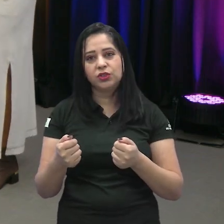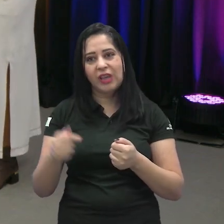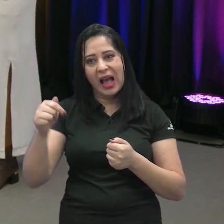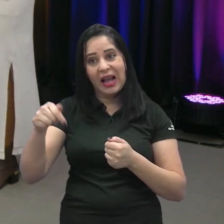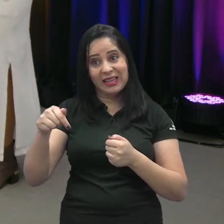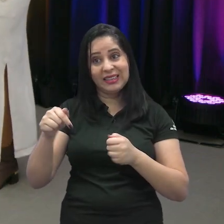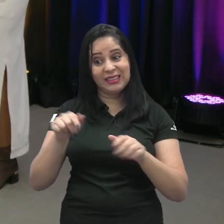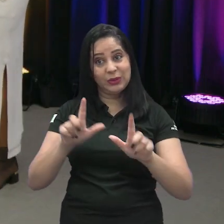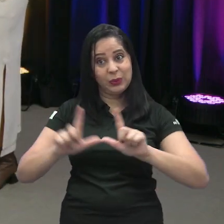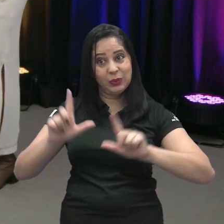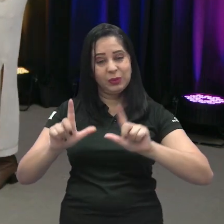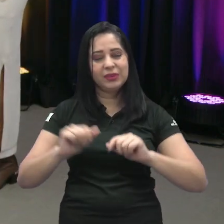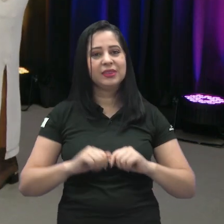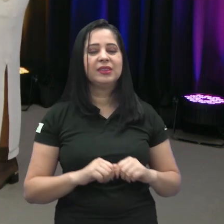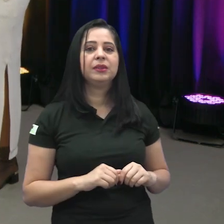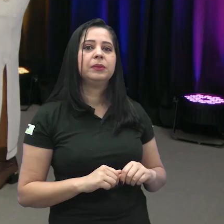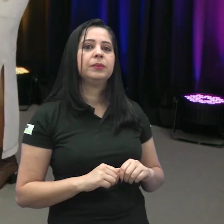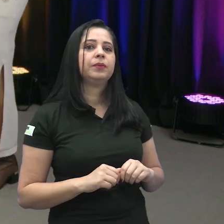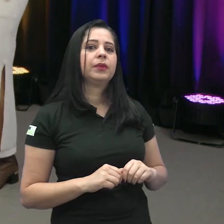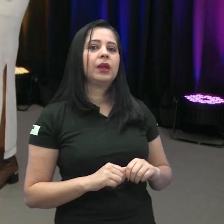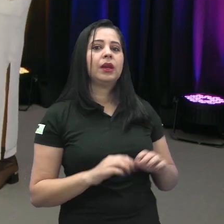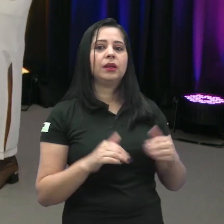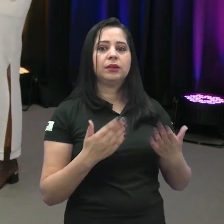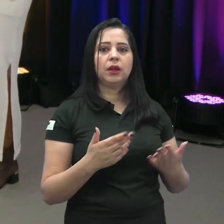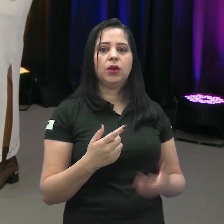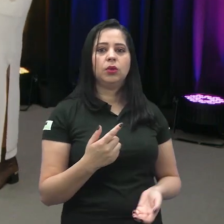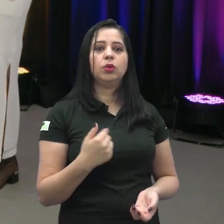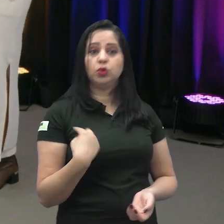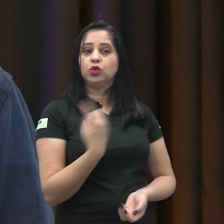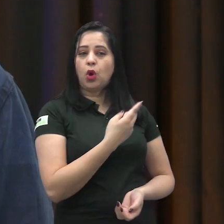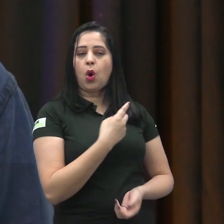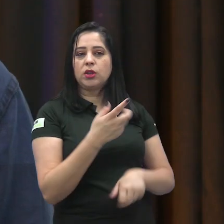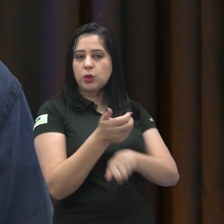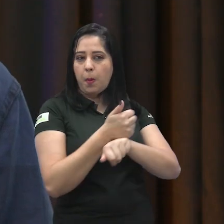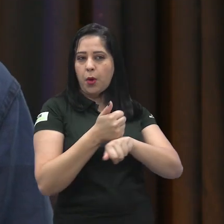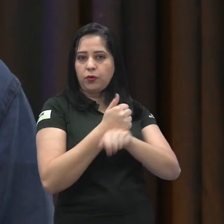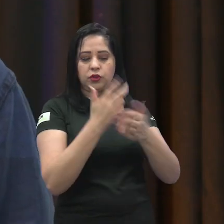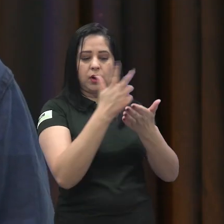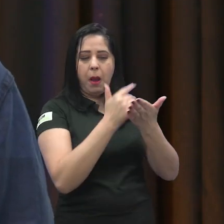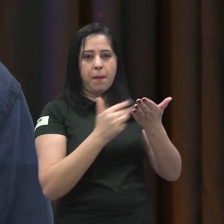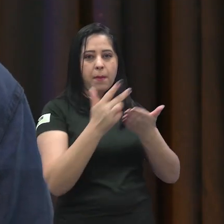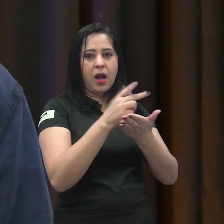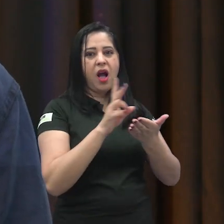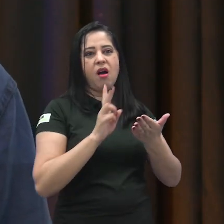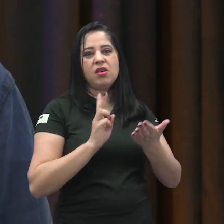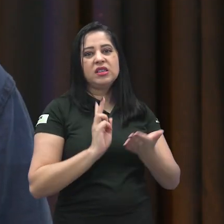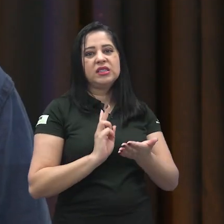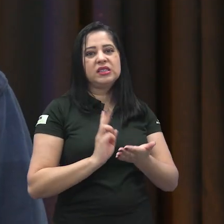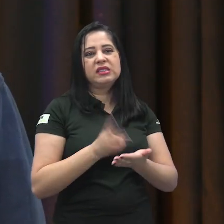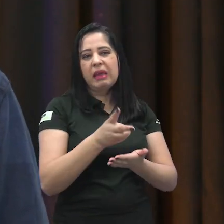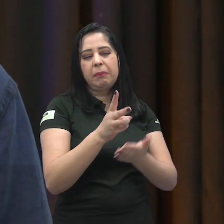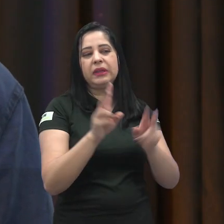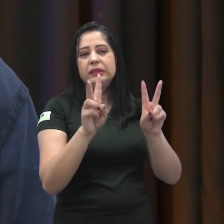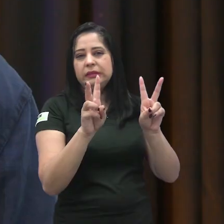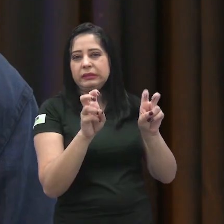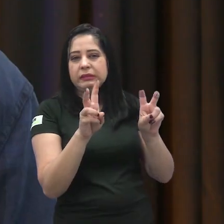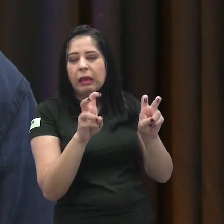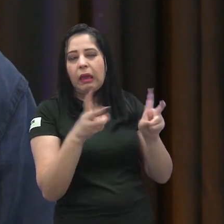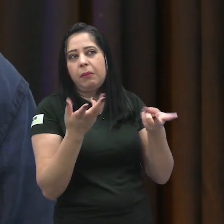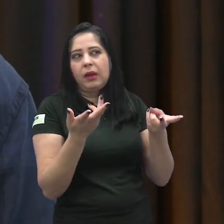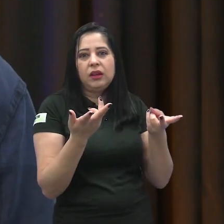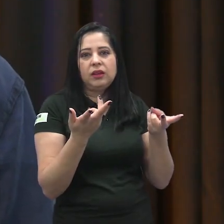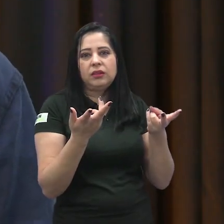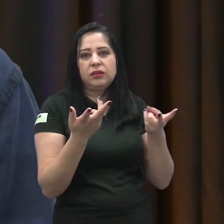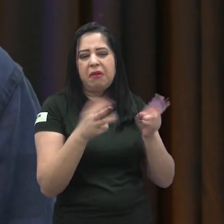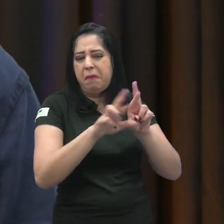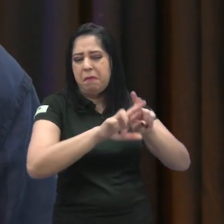de hoje, né, no nosso Arte em Movimento? Olha, a gente que é ilustrador, normalmente você trabalha com um tema definido, com um briefing,